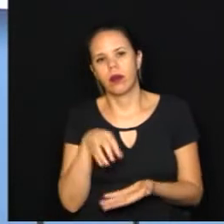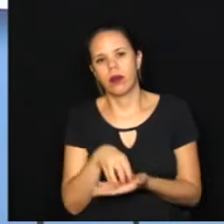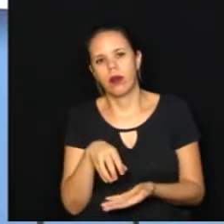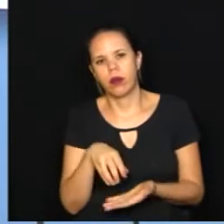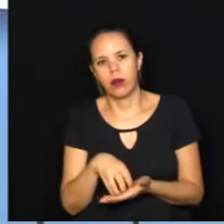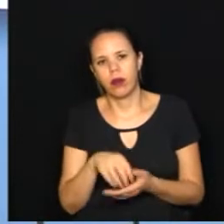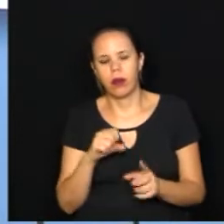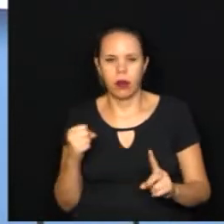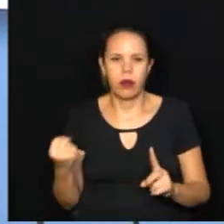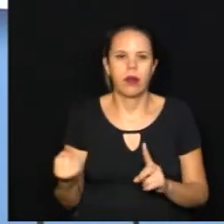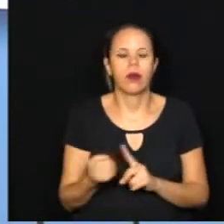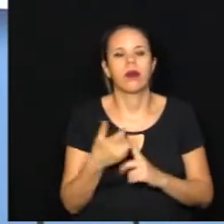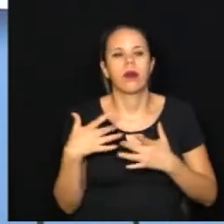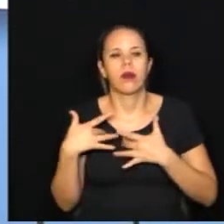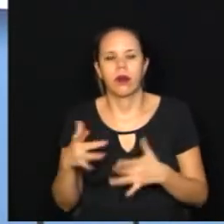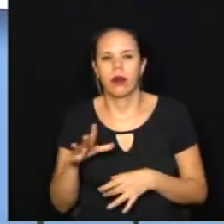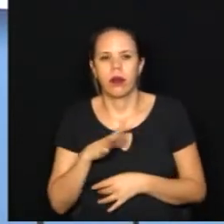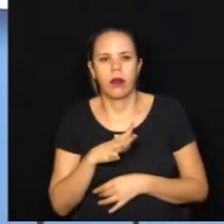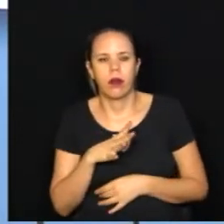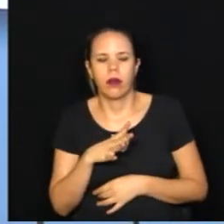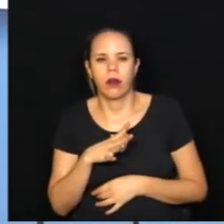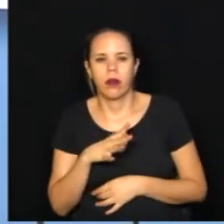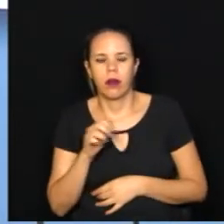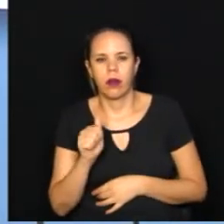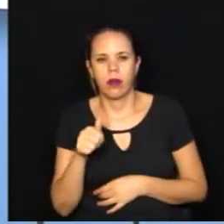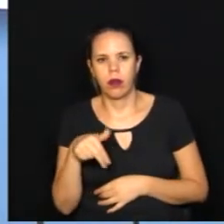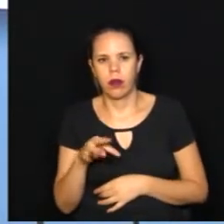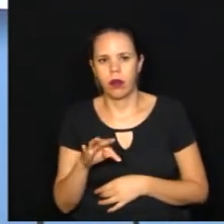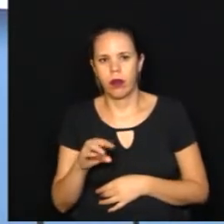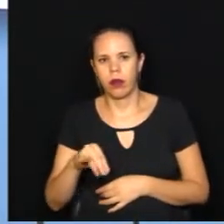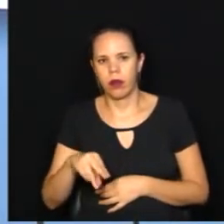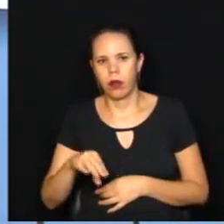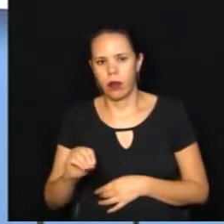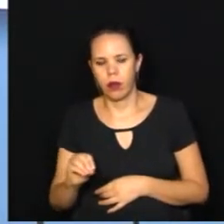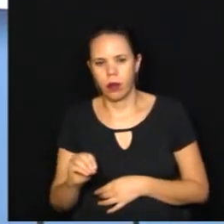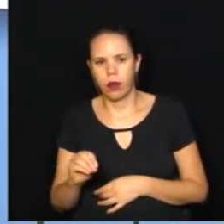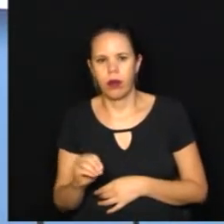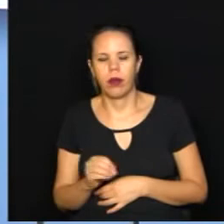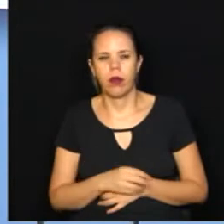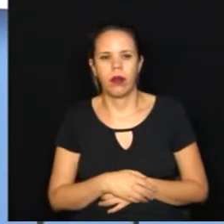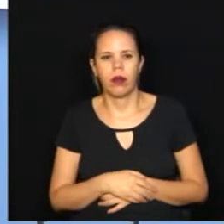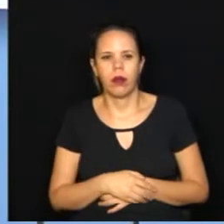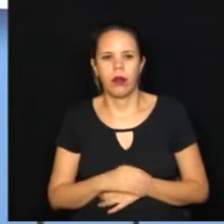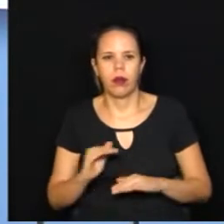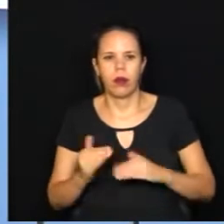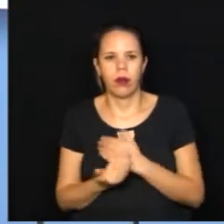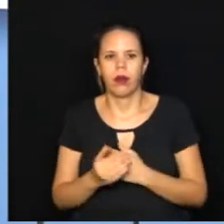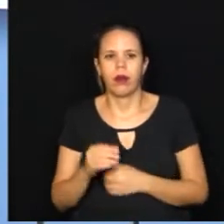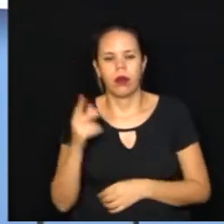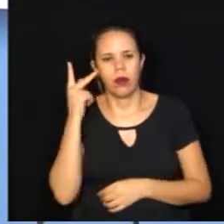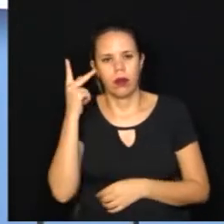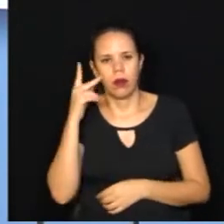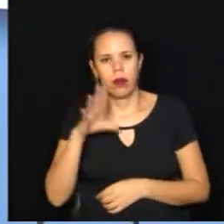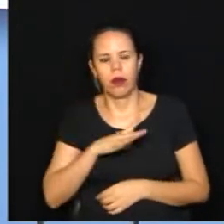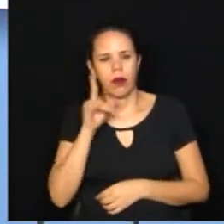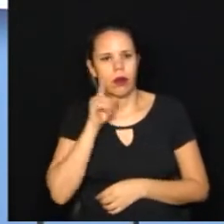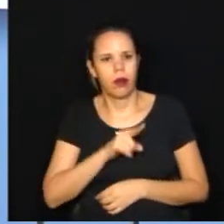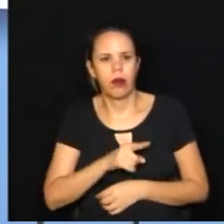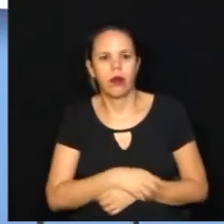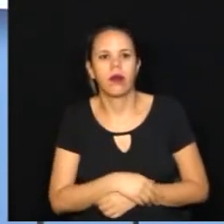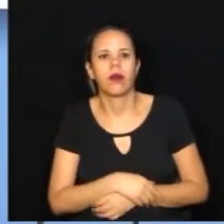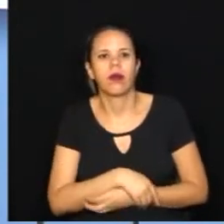renda familiar de no máximo 6 salários mínimos e residir em Campinas e região. Anote aí o site, olha,